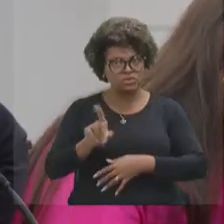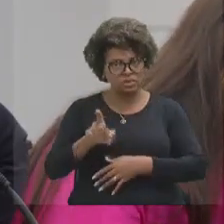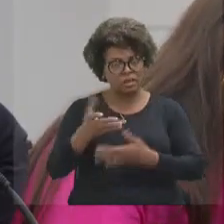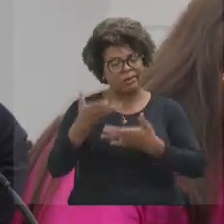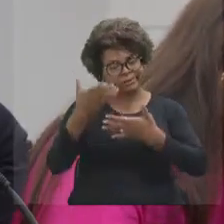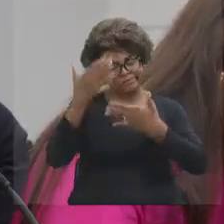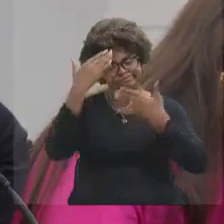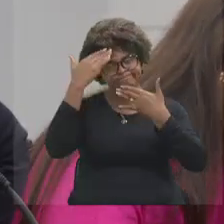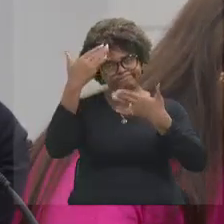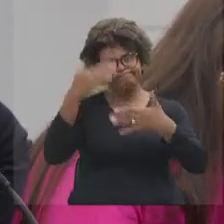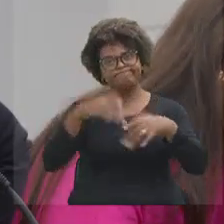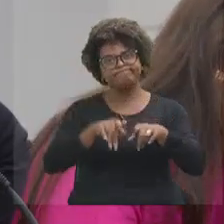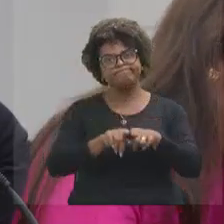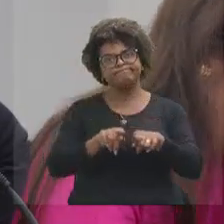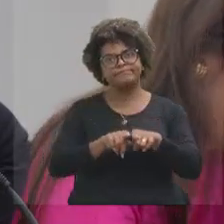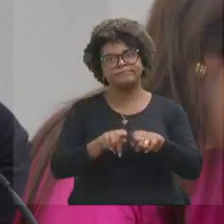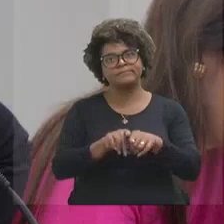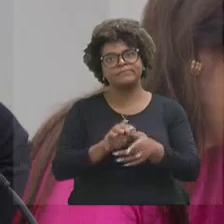também